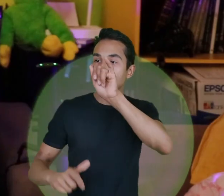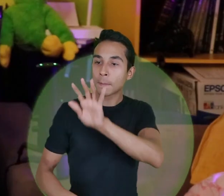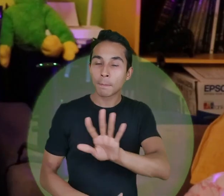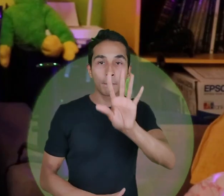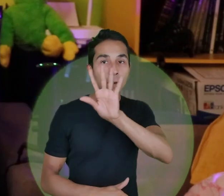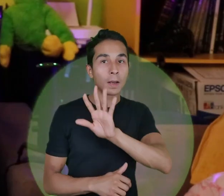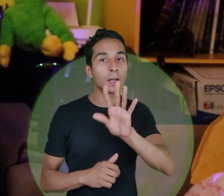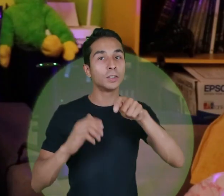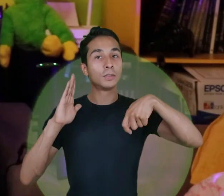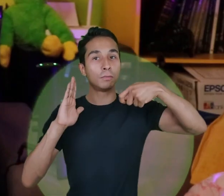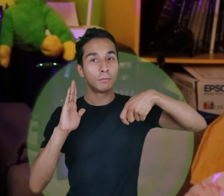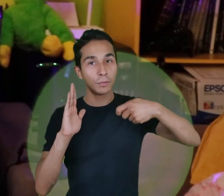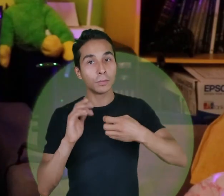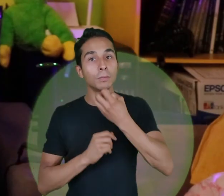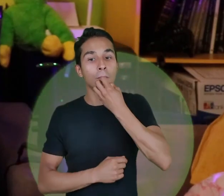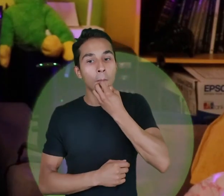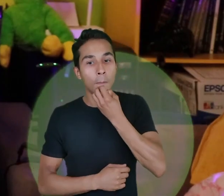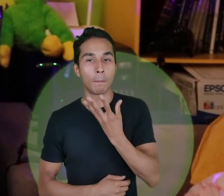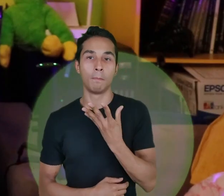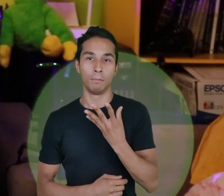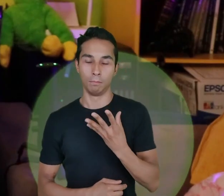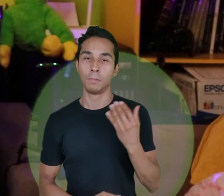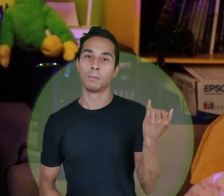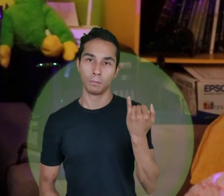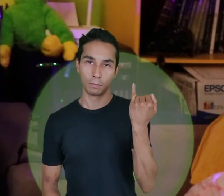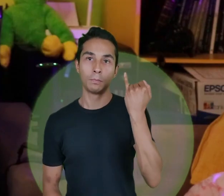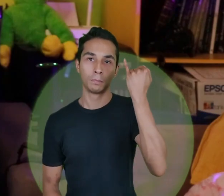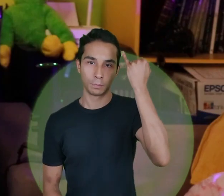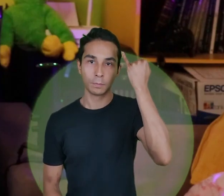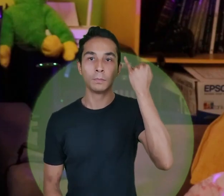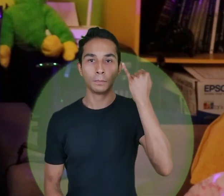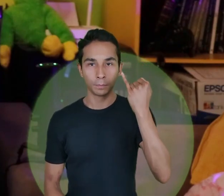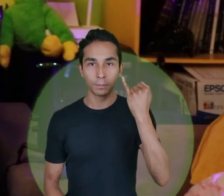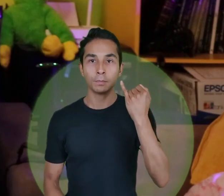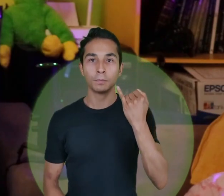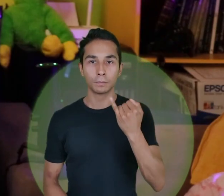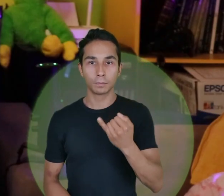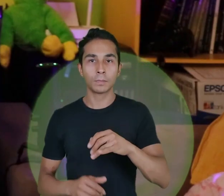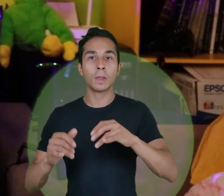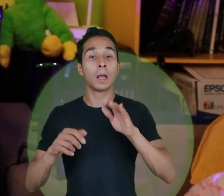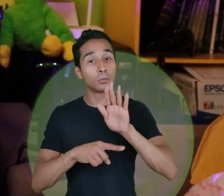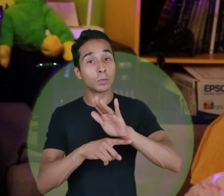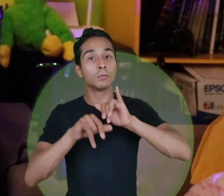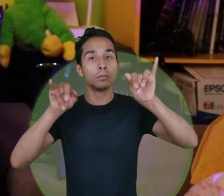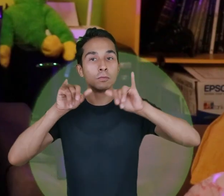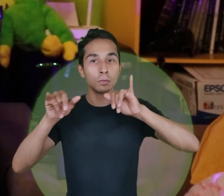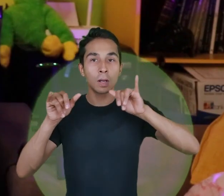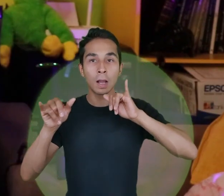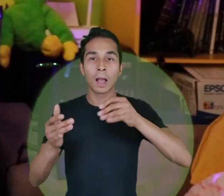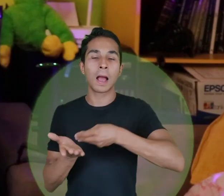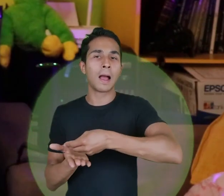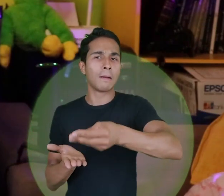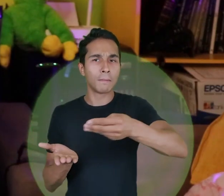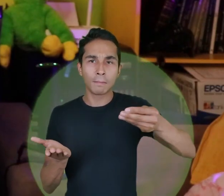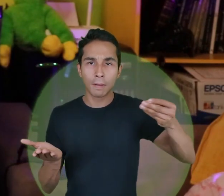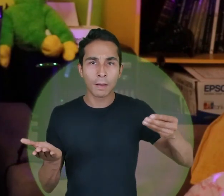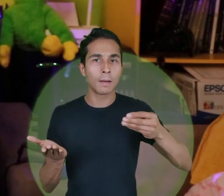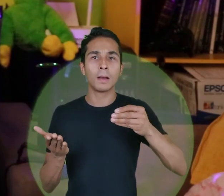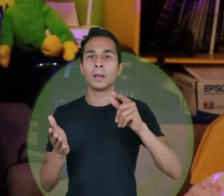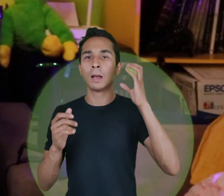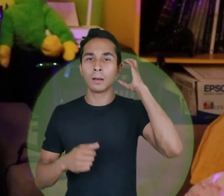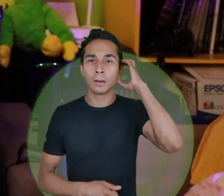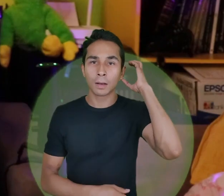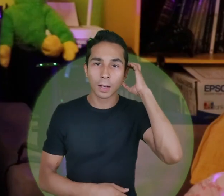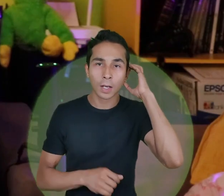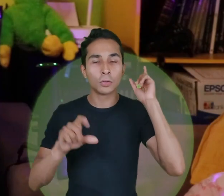você fez, tudo reunido, tudo serve, gente, tipo, panfletos, flyers, menções em